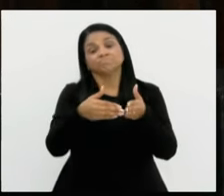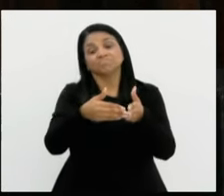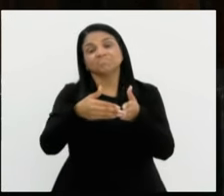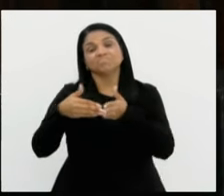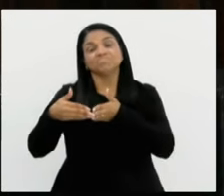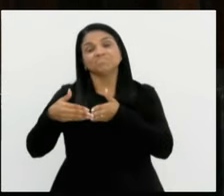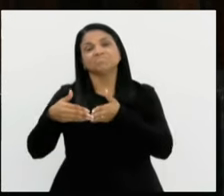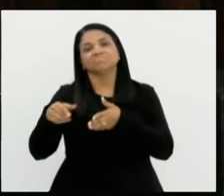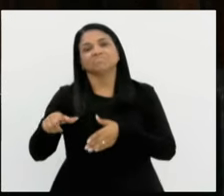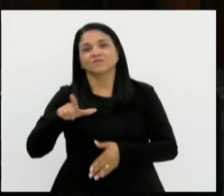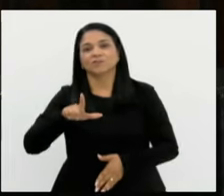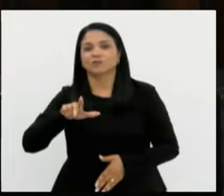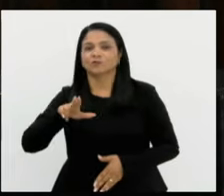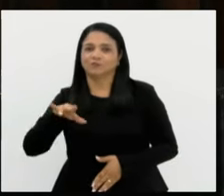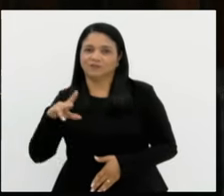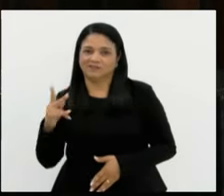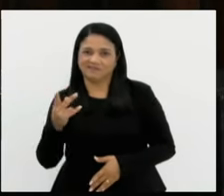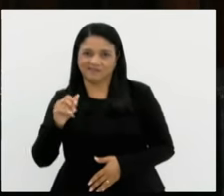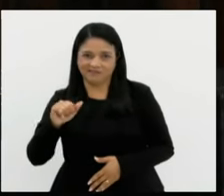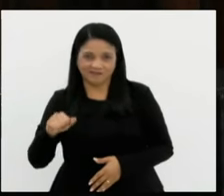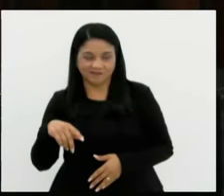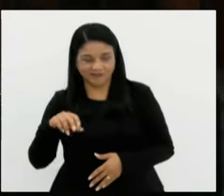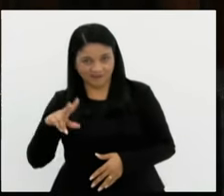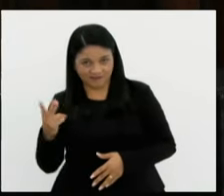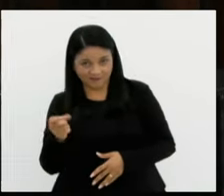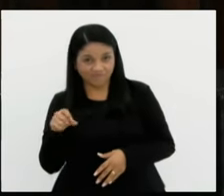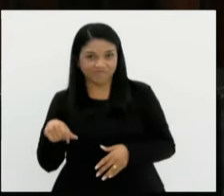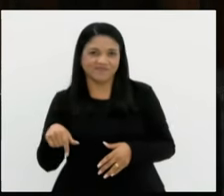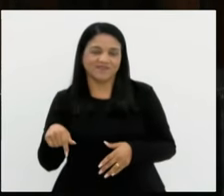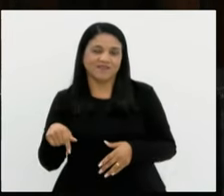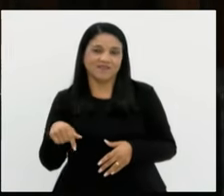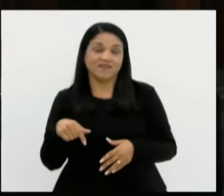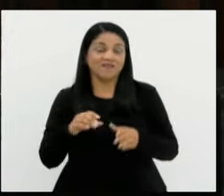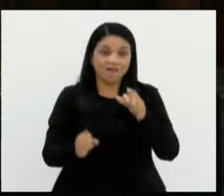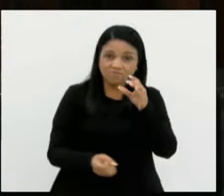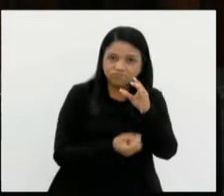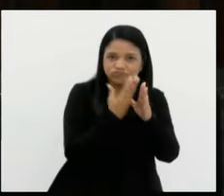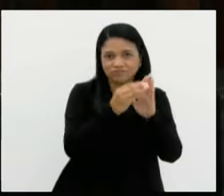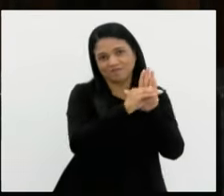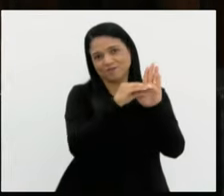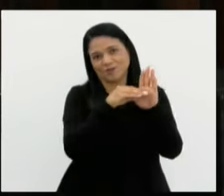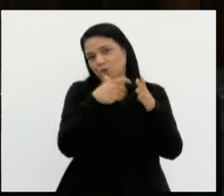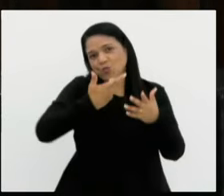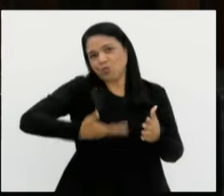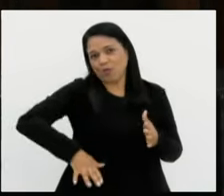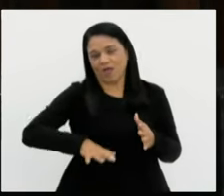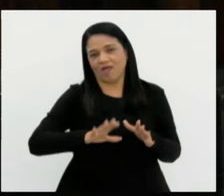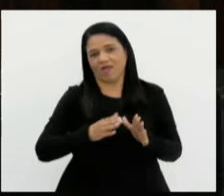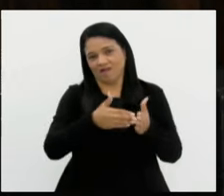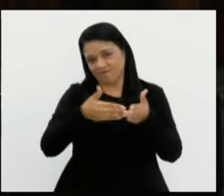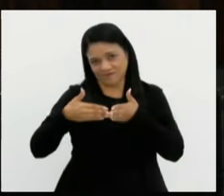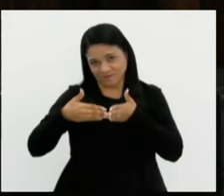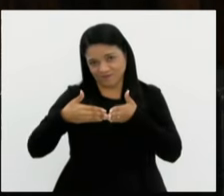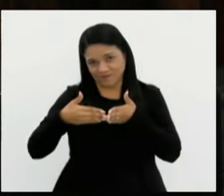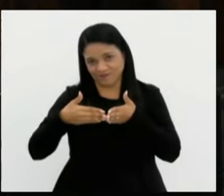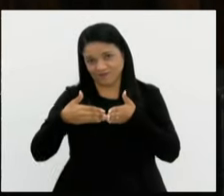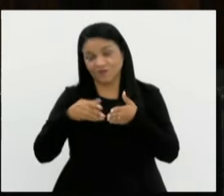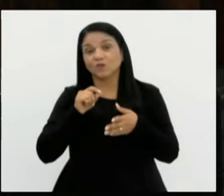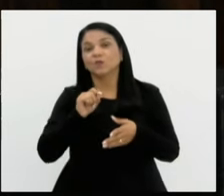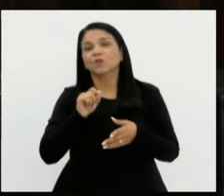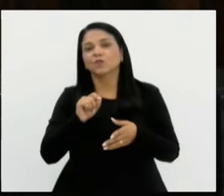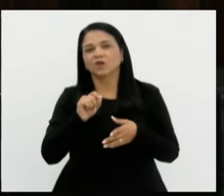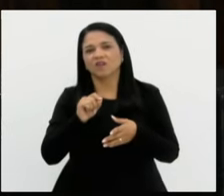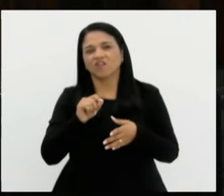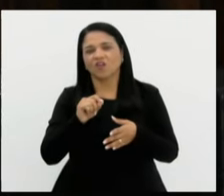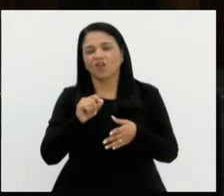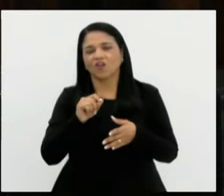parlamentar. Portanto, os autores da emenda não querem a prerrogativa parlamentar. Mas fizeram, e aí entra o gesto de maior